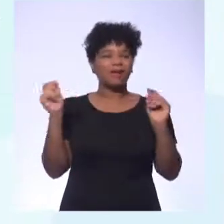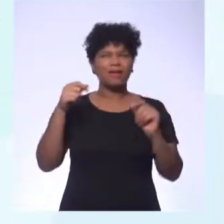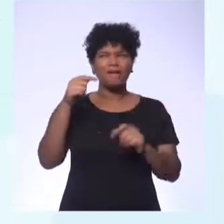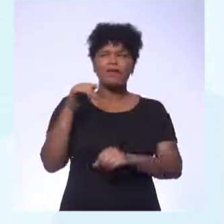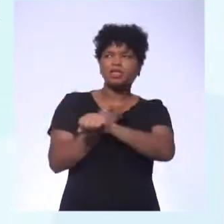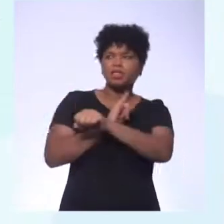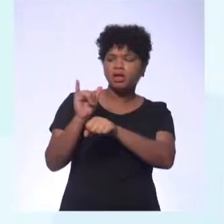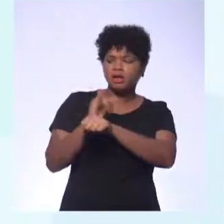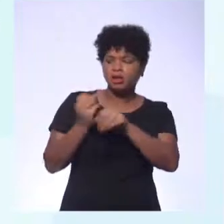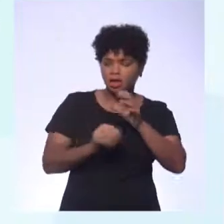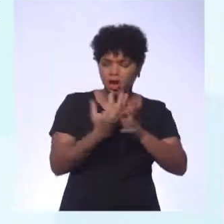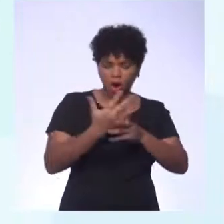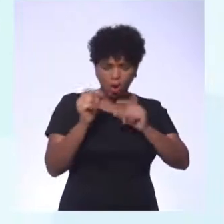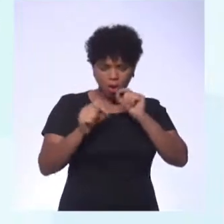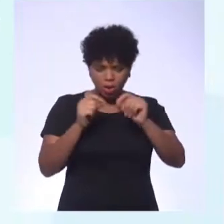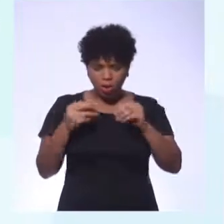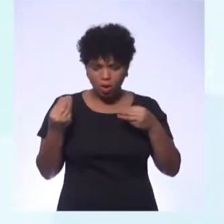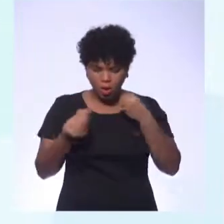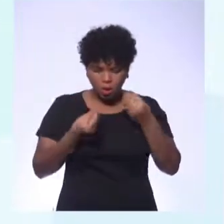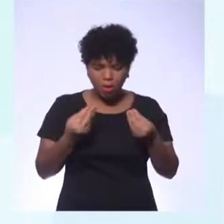consumo consciente e de